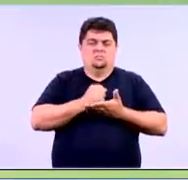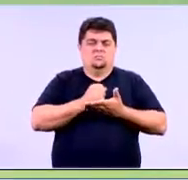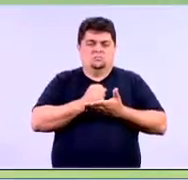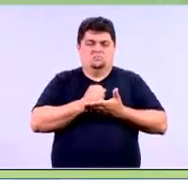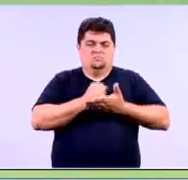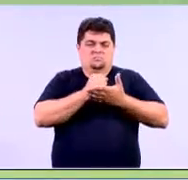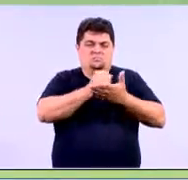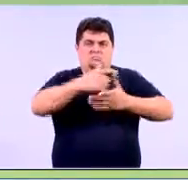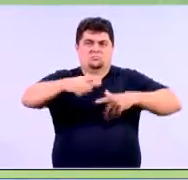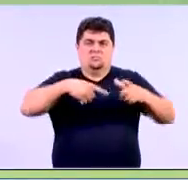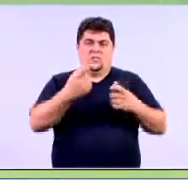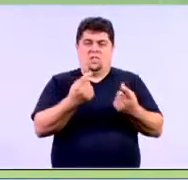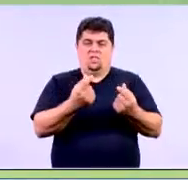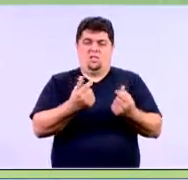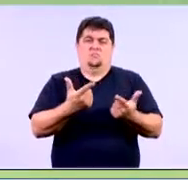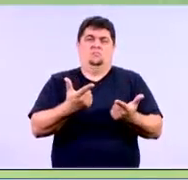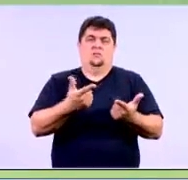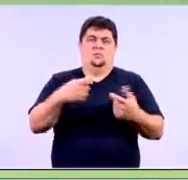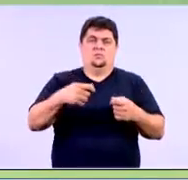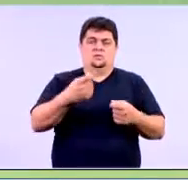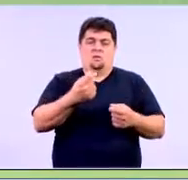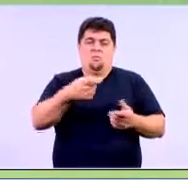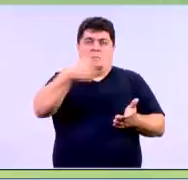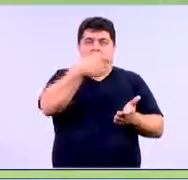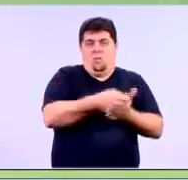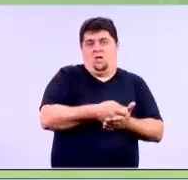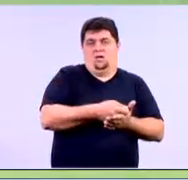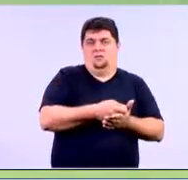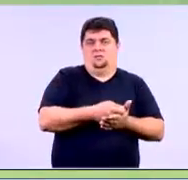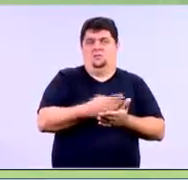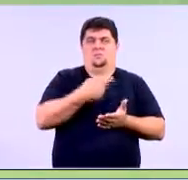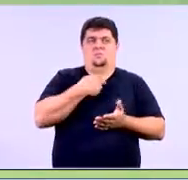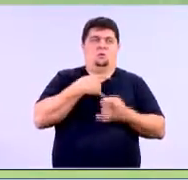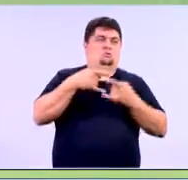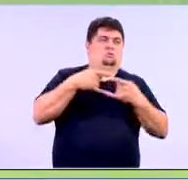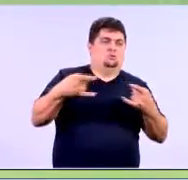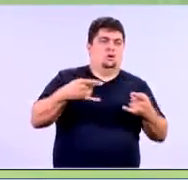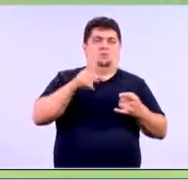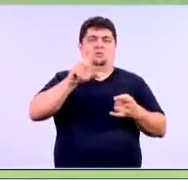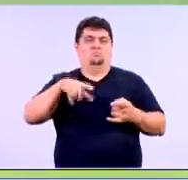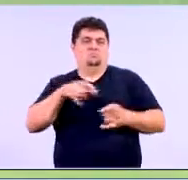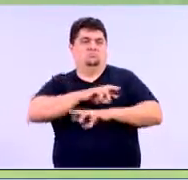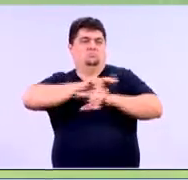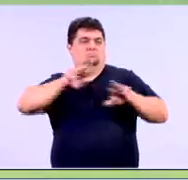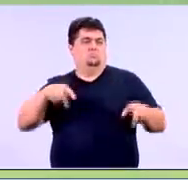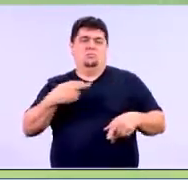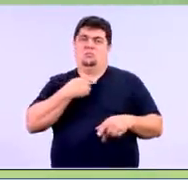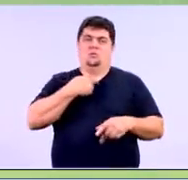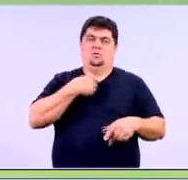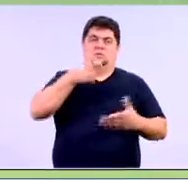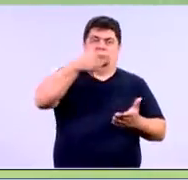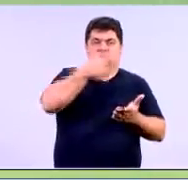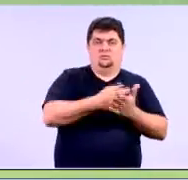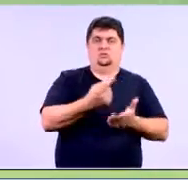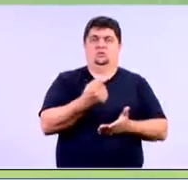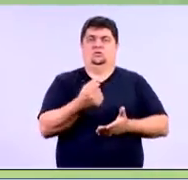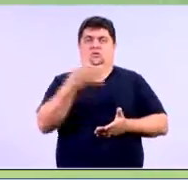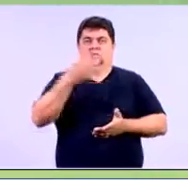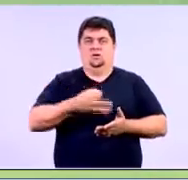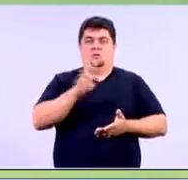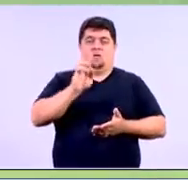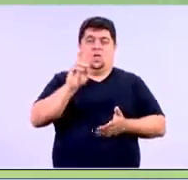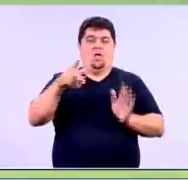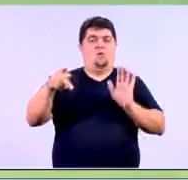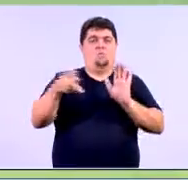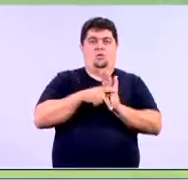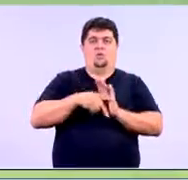senhores, é o dinheiro. Ela tem que ser paga em dinheiro, sem qualquer I nacional, em real. Não pode